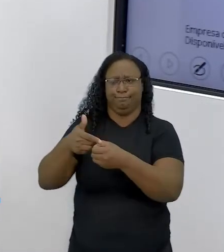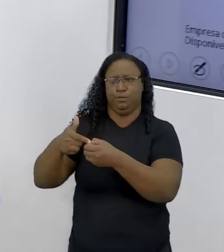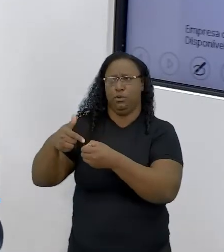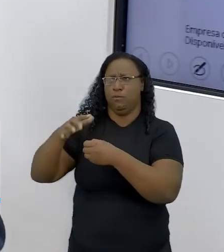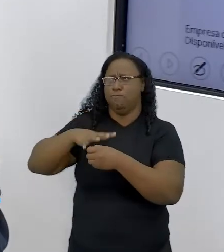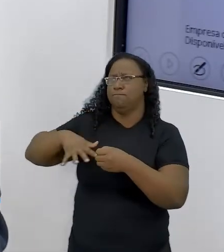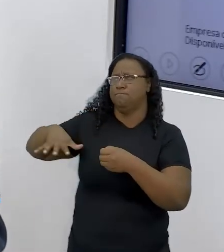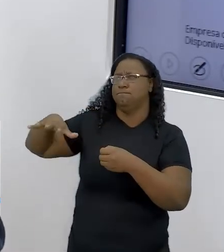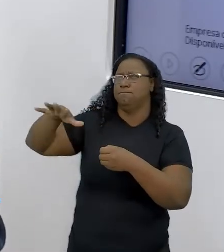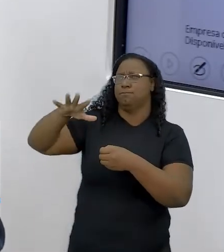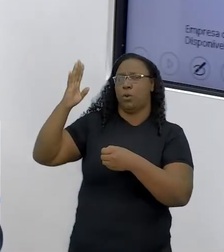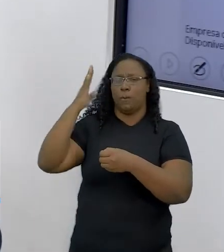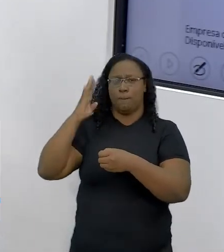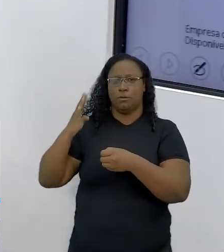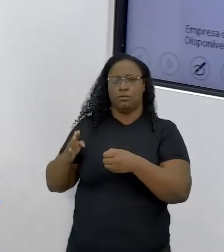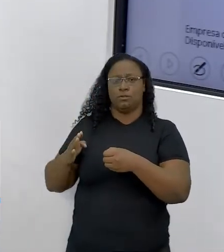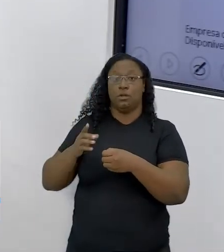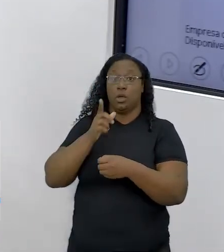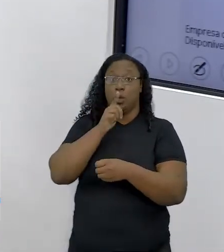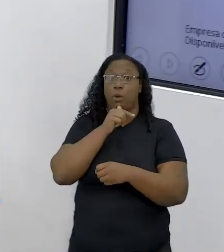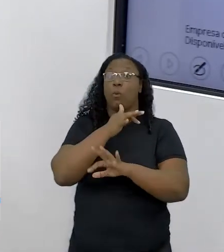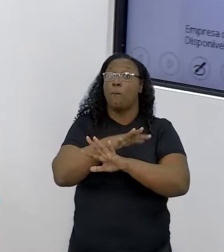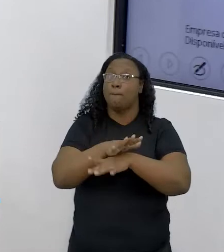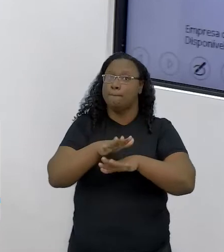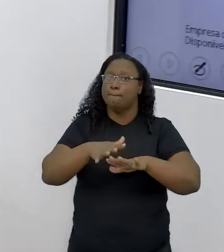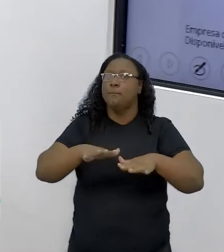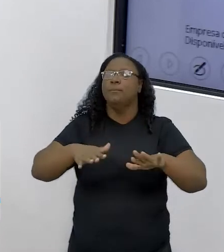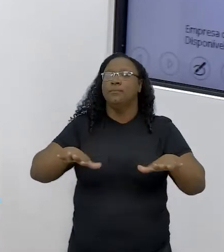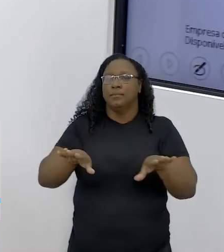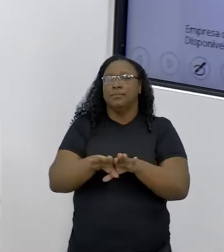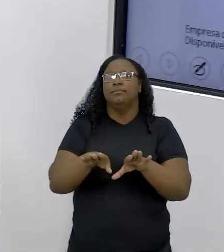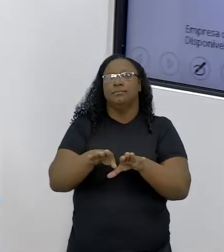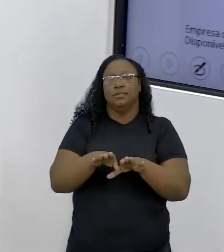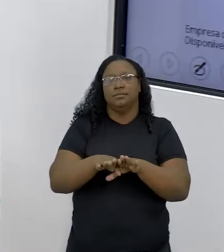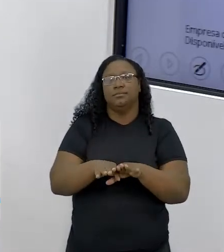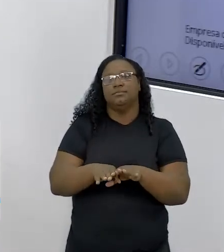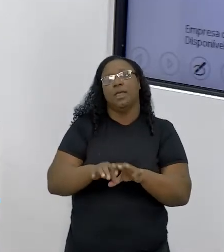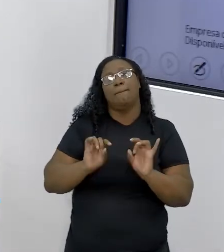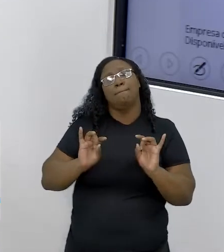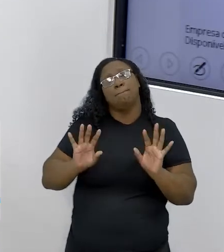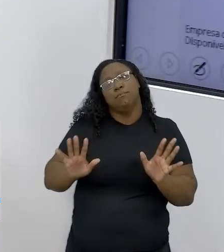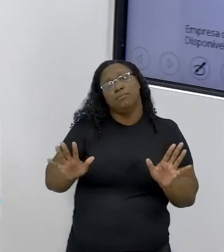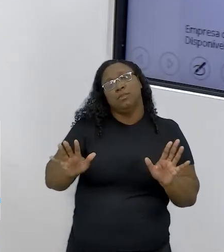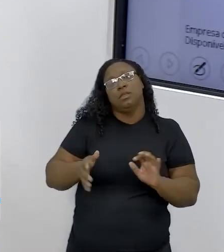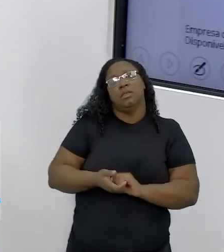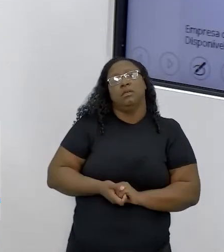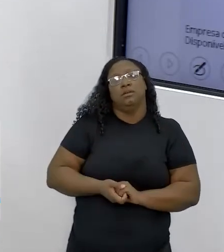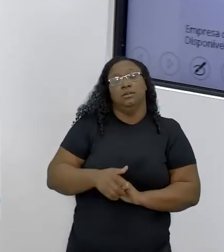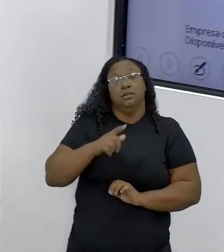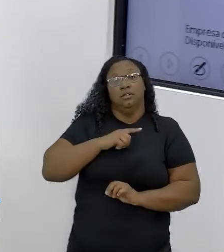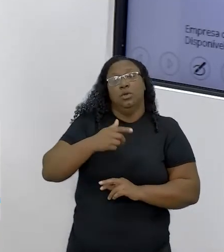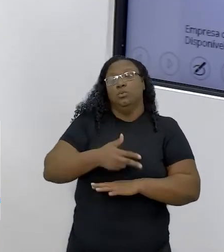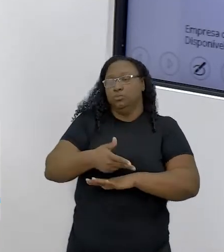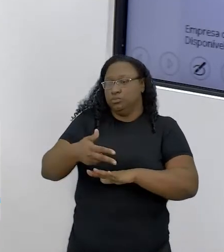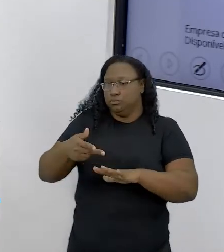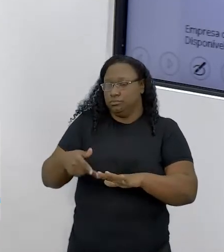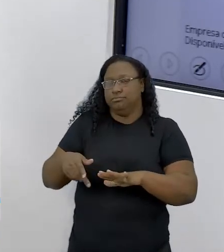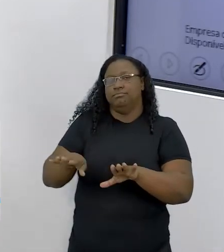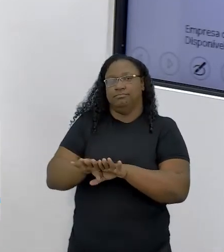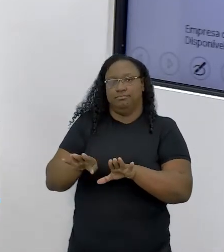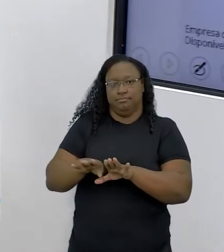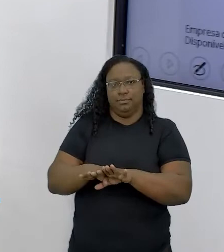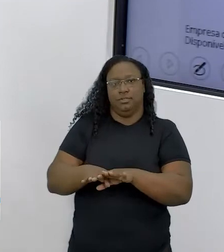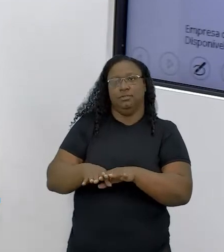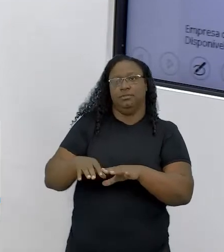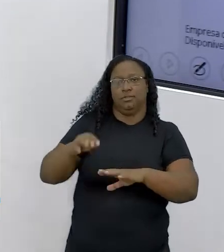bom? E também na parte do mar, que cabe aqui ao Brasil. Só que, além de ter essa possibilidade, a gente tem outros recursos em potencial,